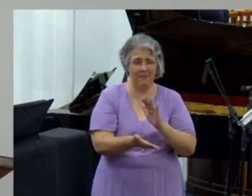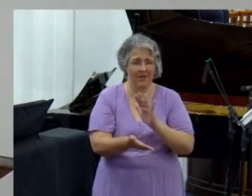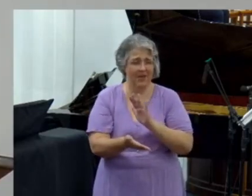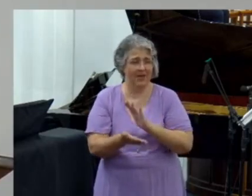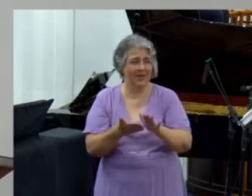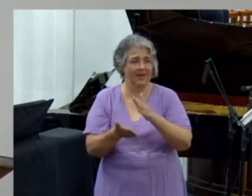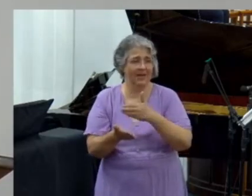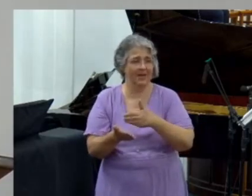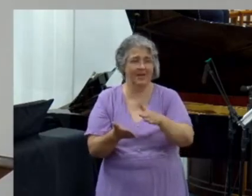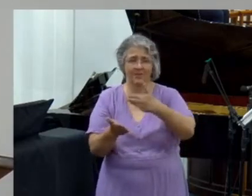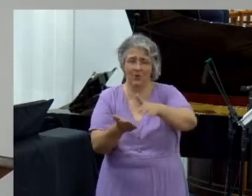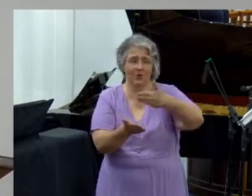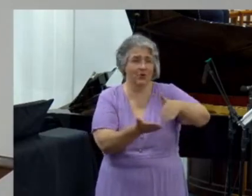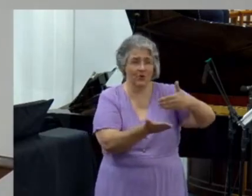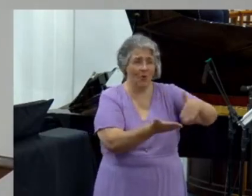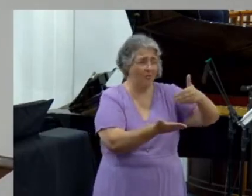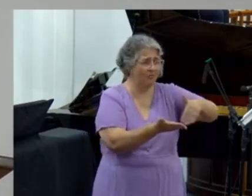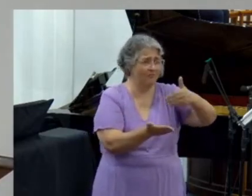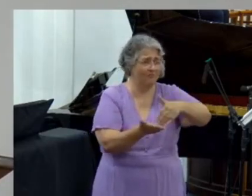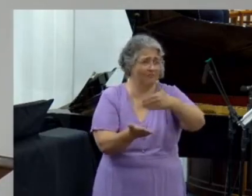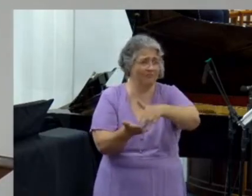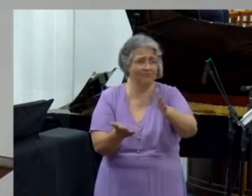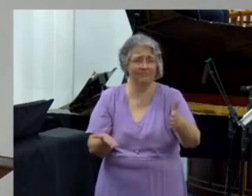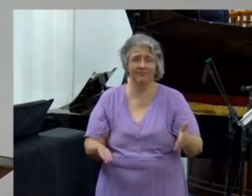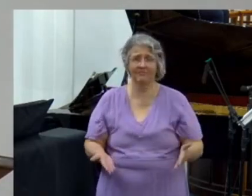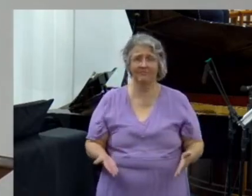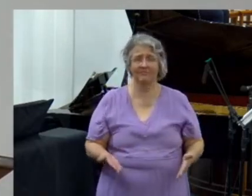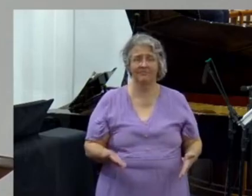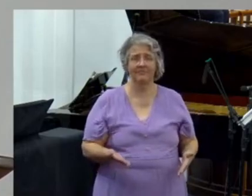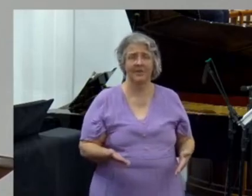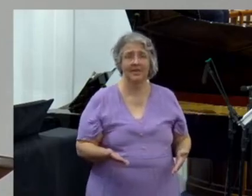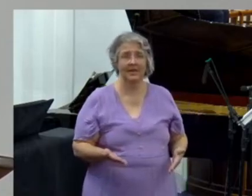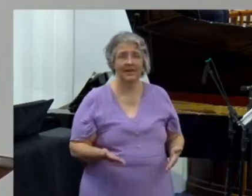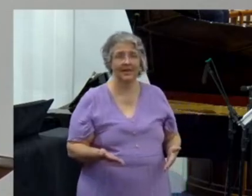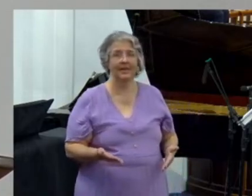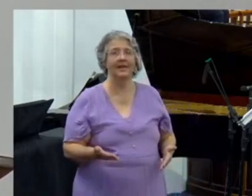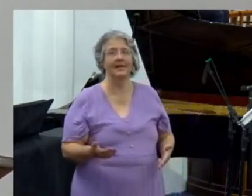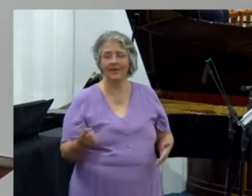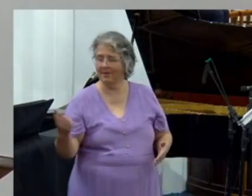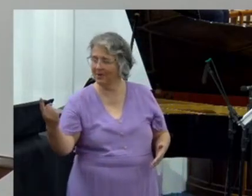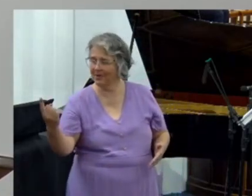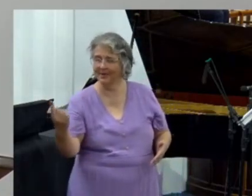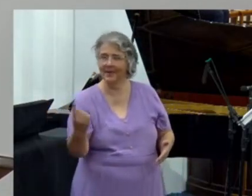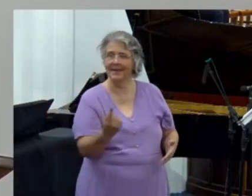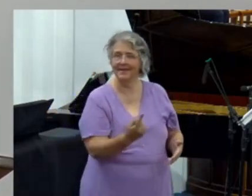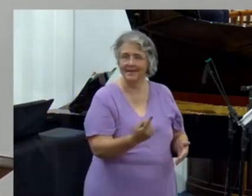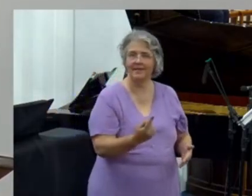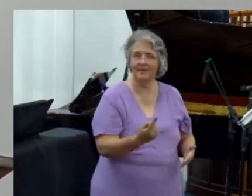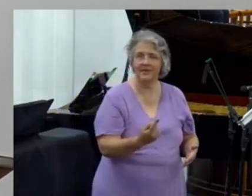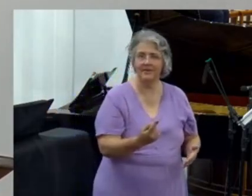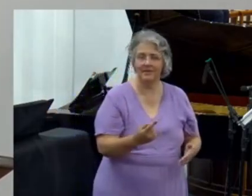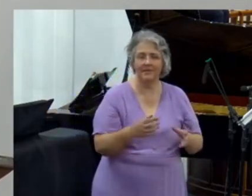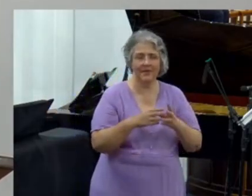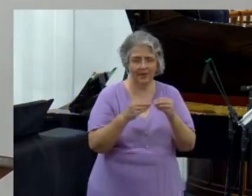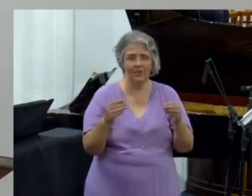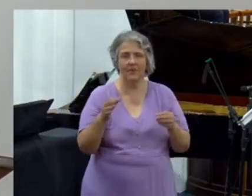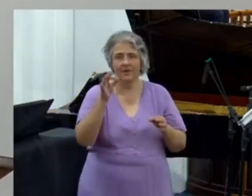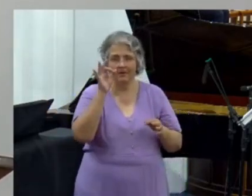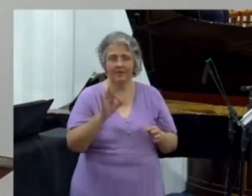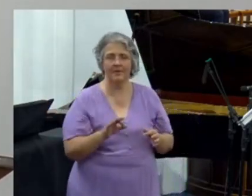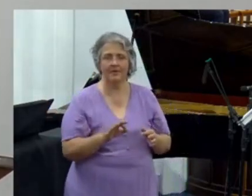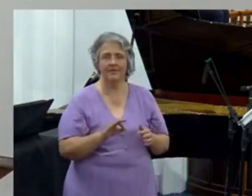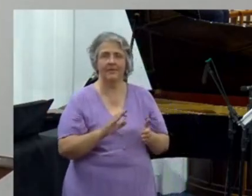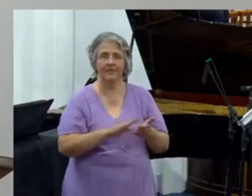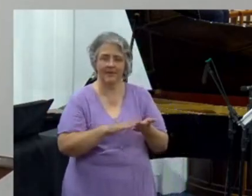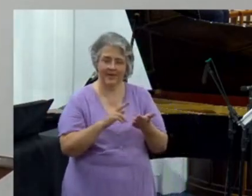E então cegos e coxos se aproximam e são curados por ele. Mas a liderança